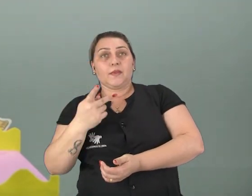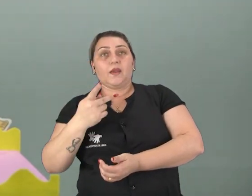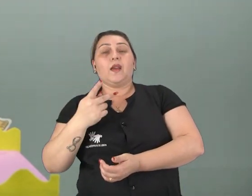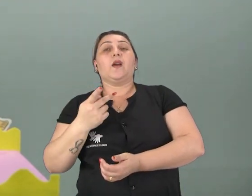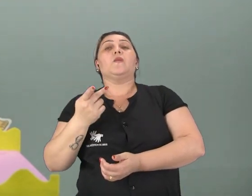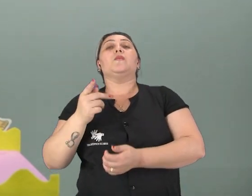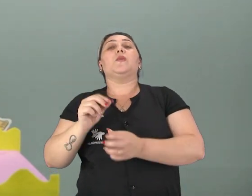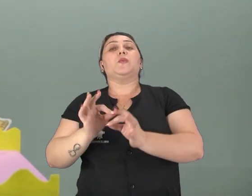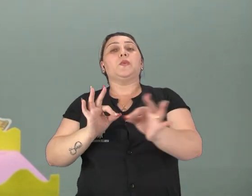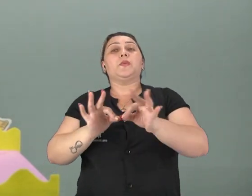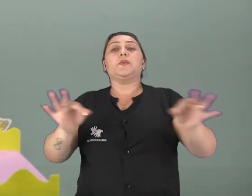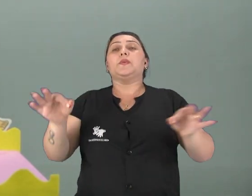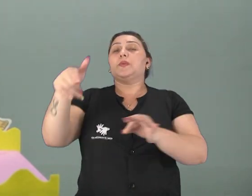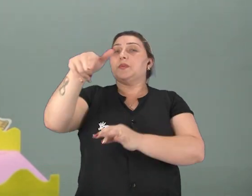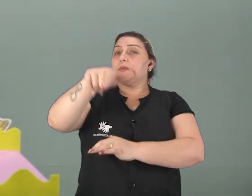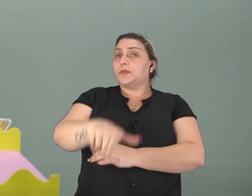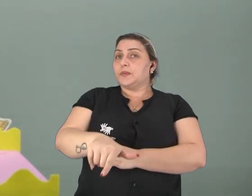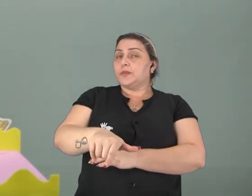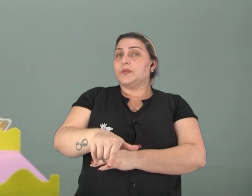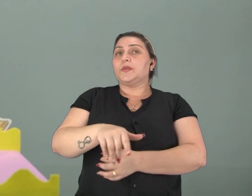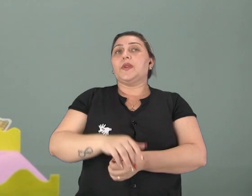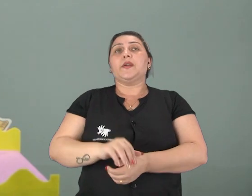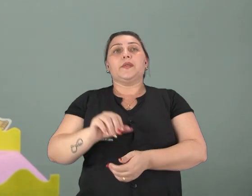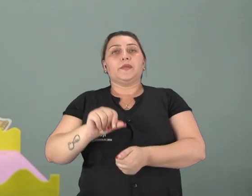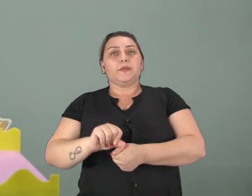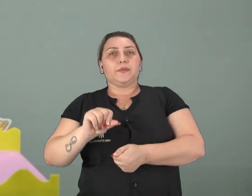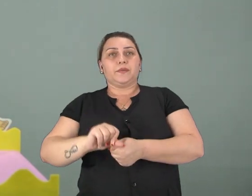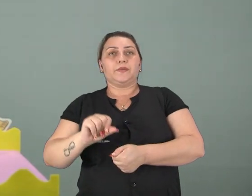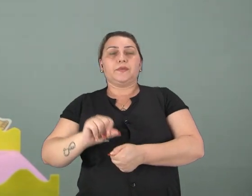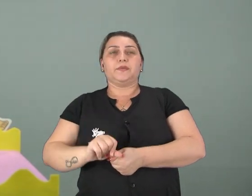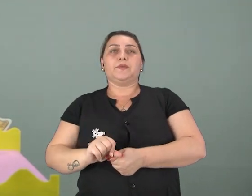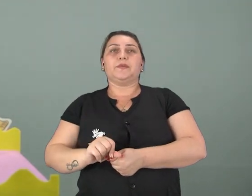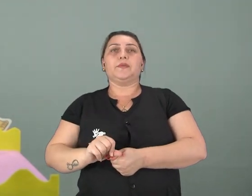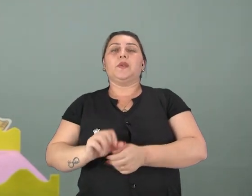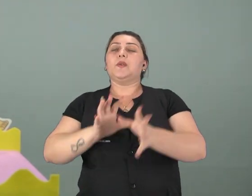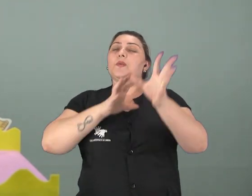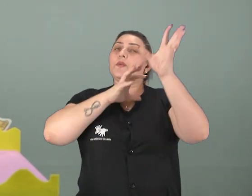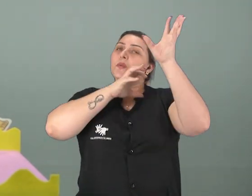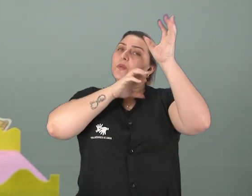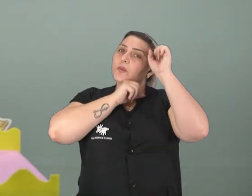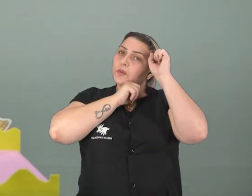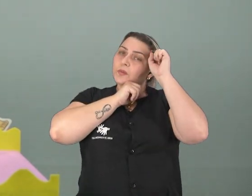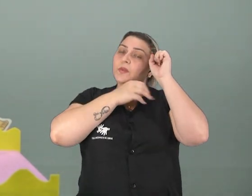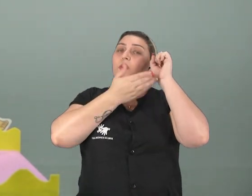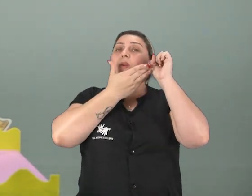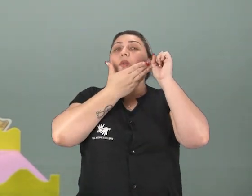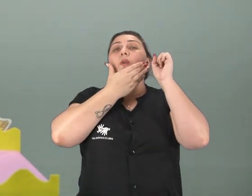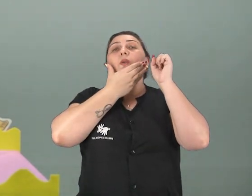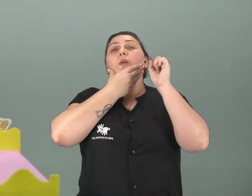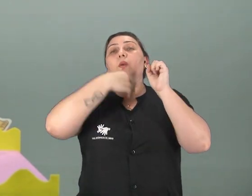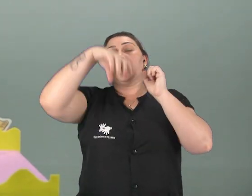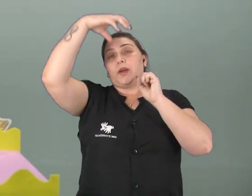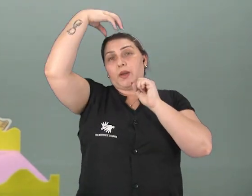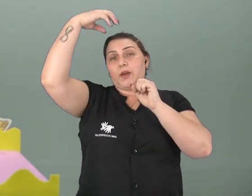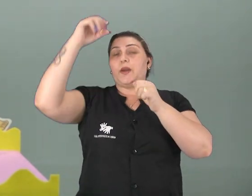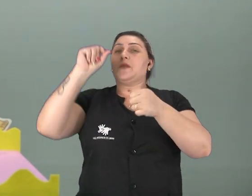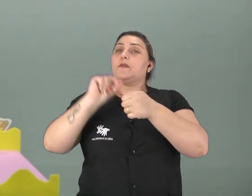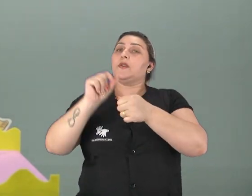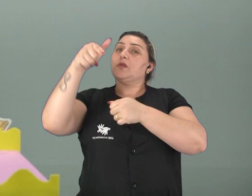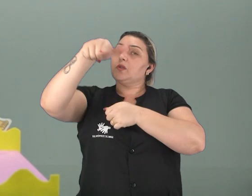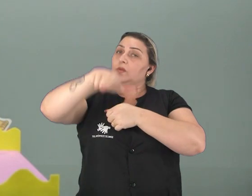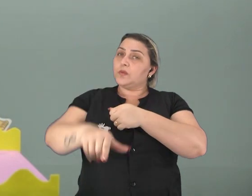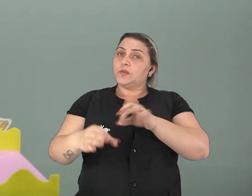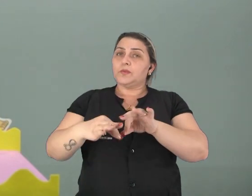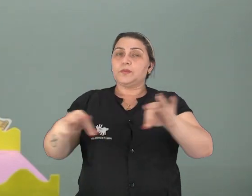vou medir novamente. E assim fizeram. Quando foram dormir, o rei fez a